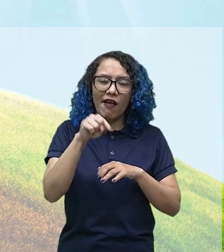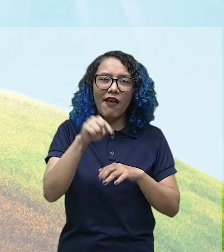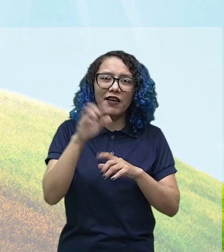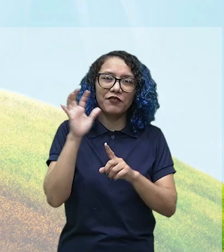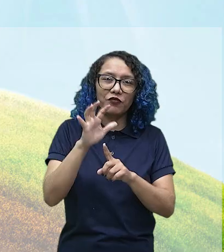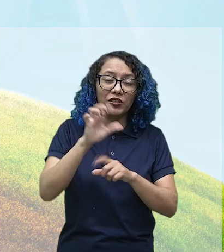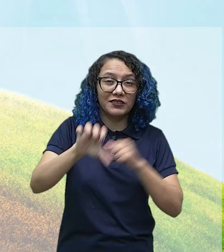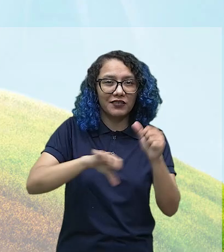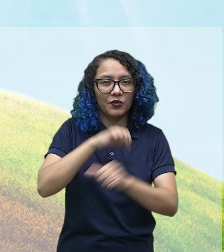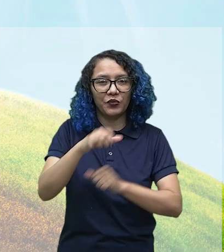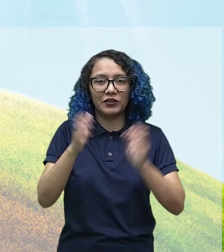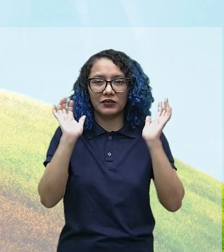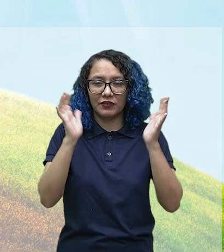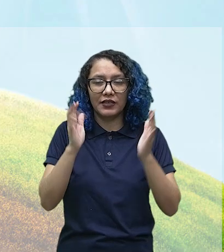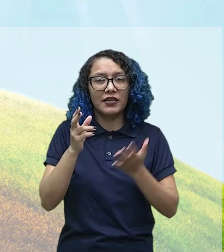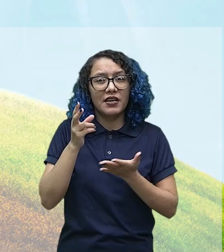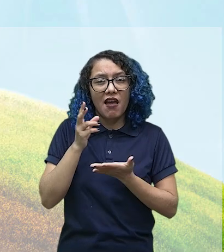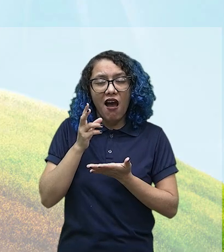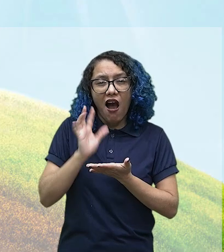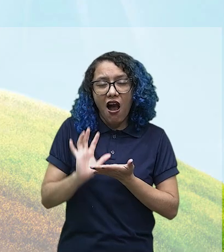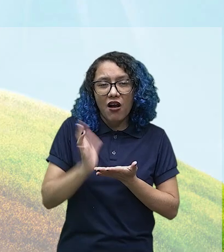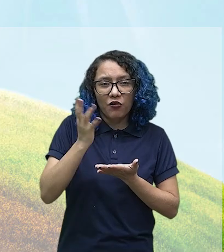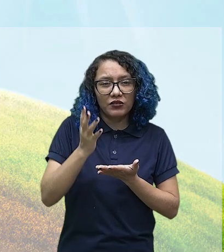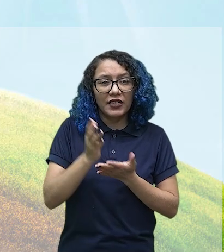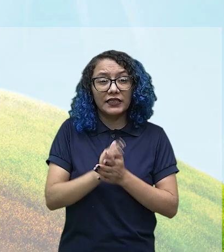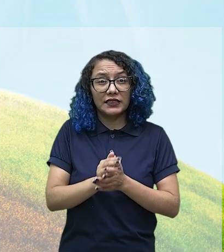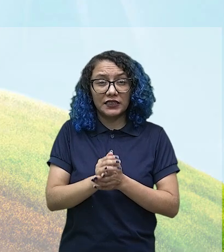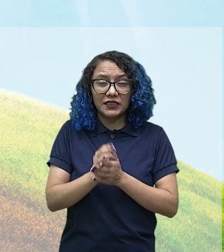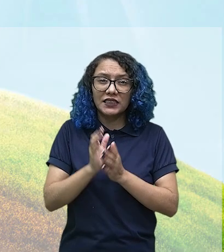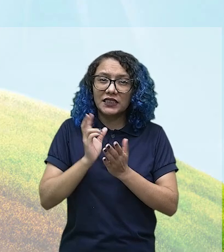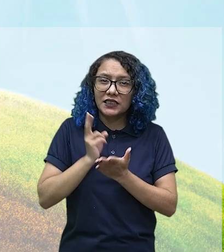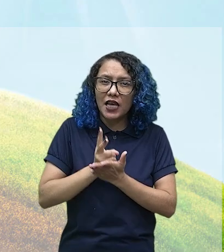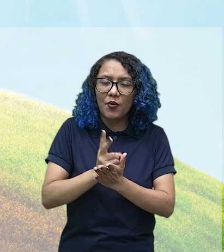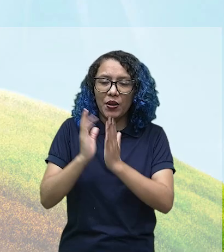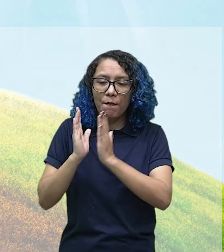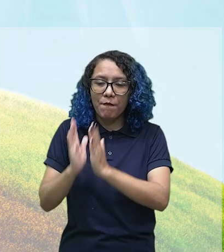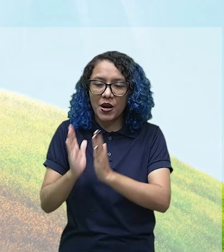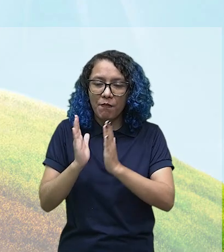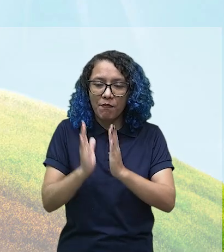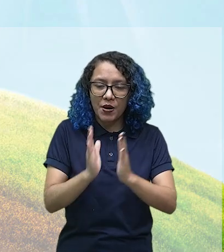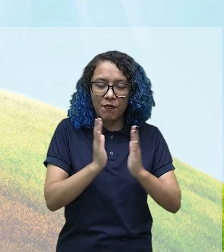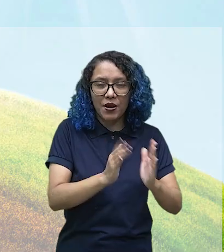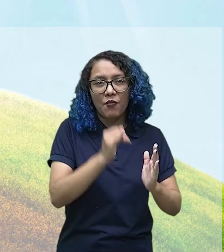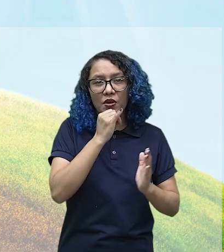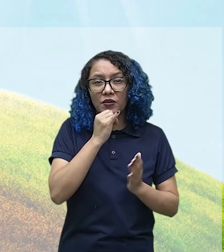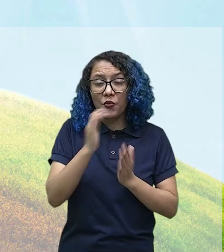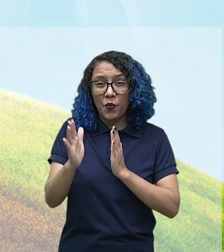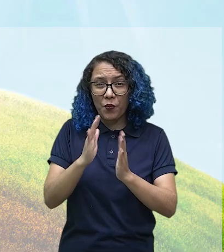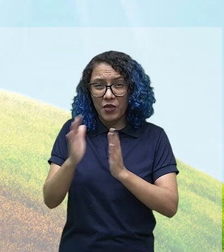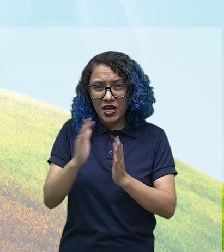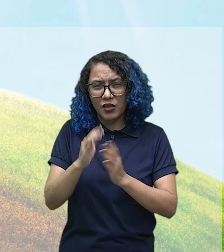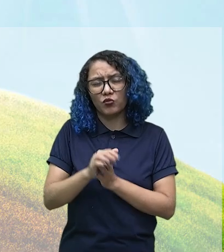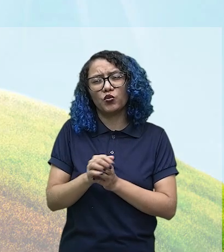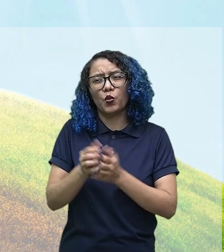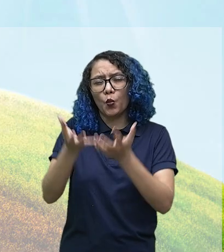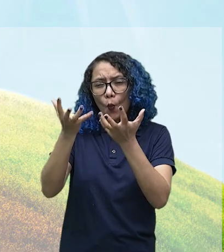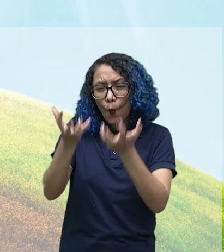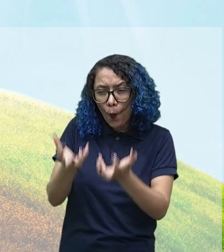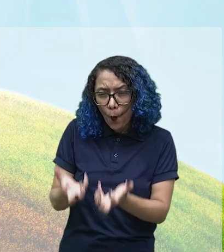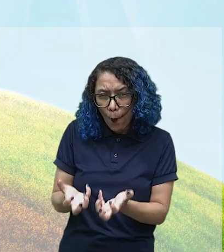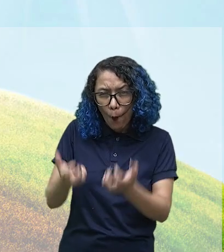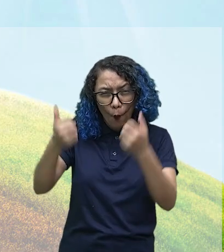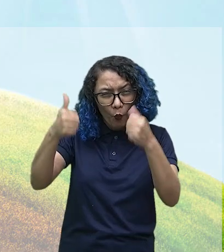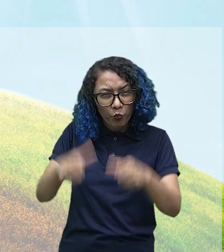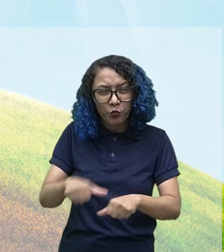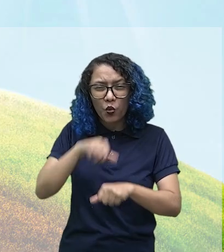chamadas mudanças climáticas, e elas ocorrem frequentemente em sequência, ou seja, temos um período de uma seca extrema